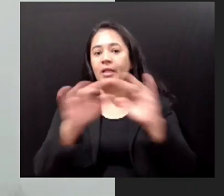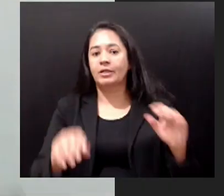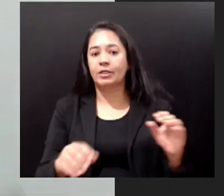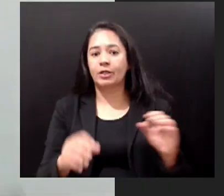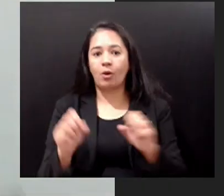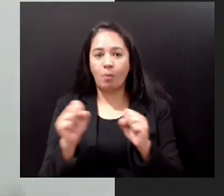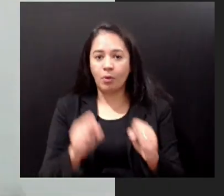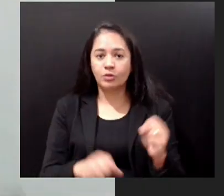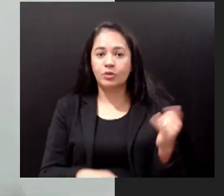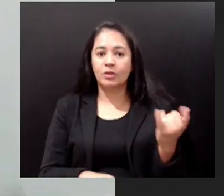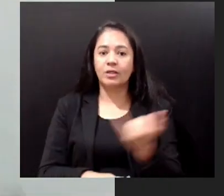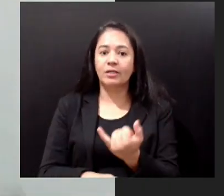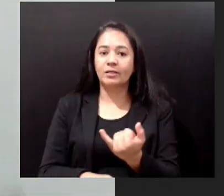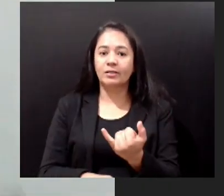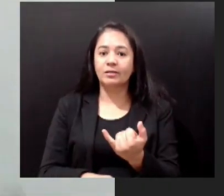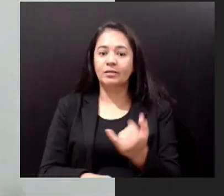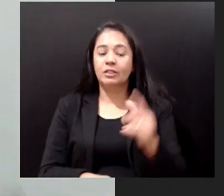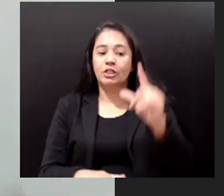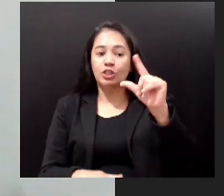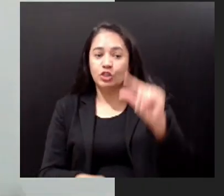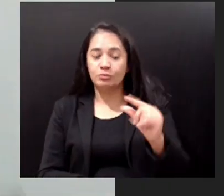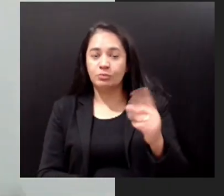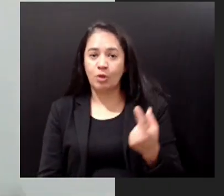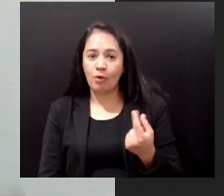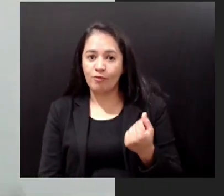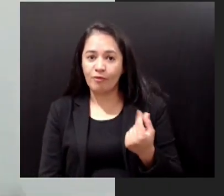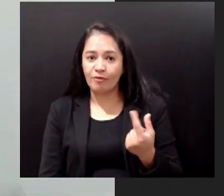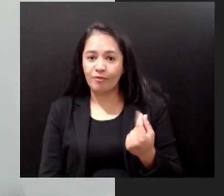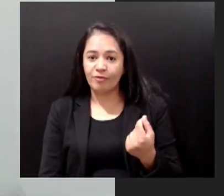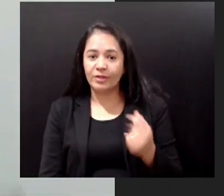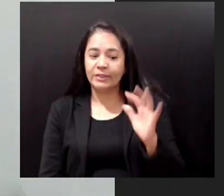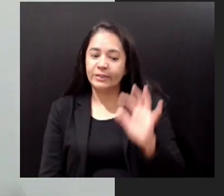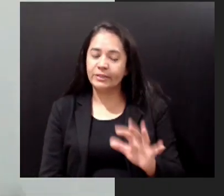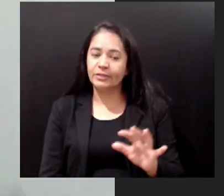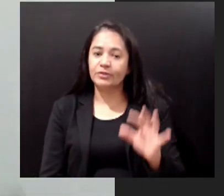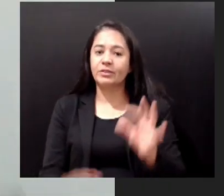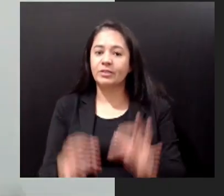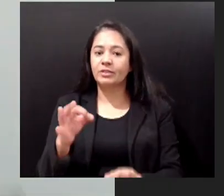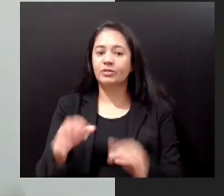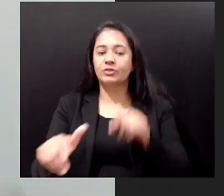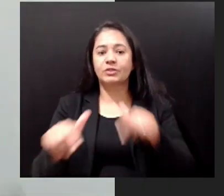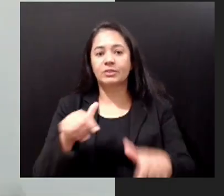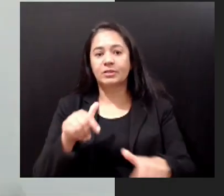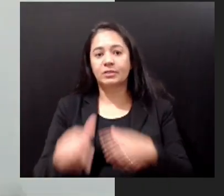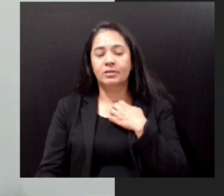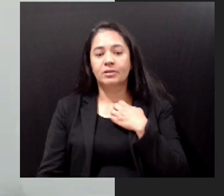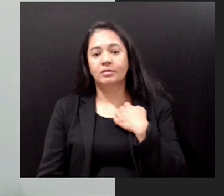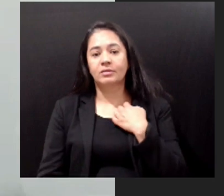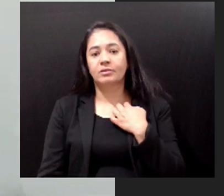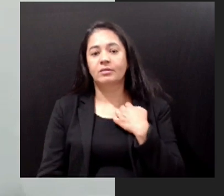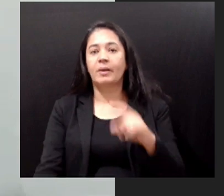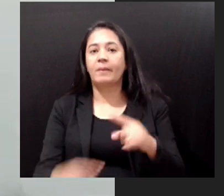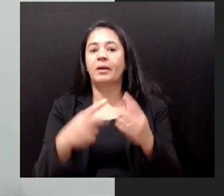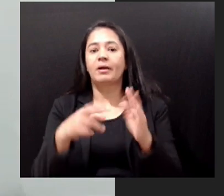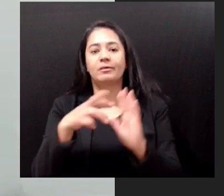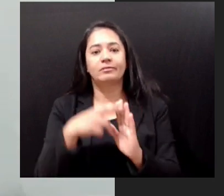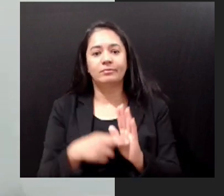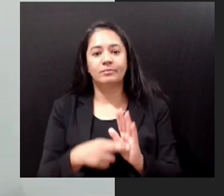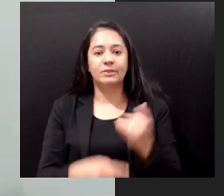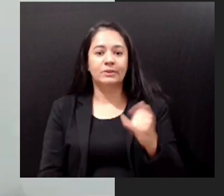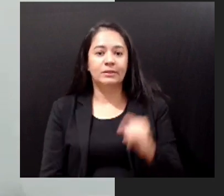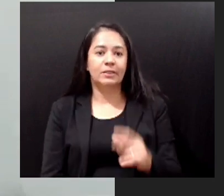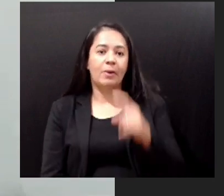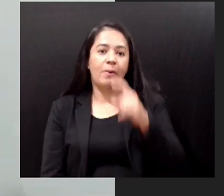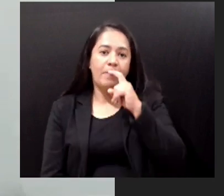uma redução do valor. E é isso que a justiça trabalha. Em regra, Núbia, quando os pais procuram o